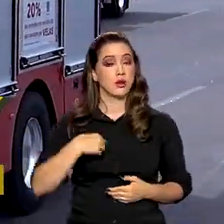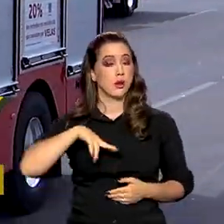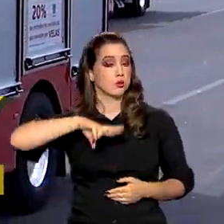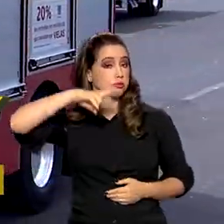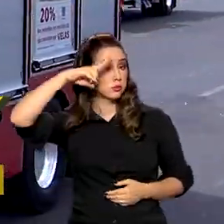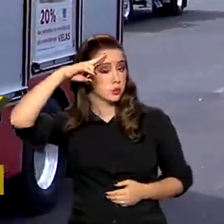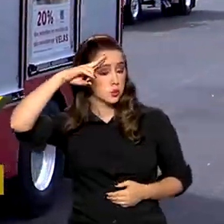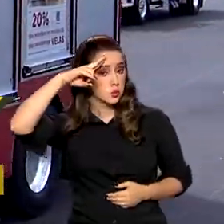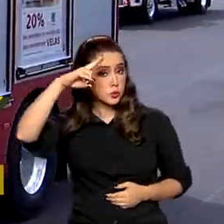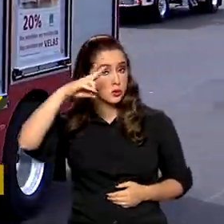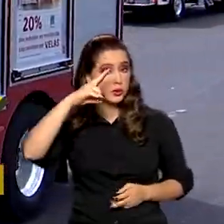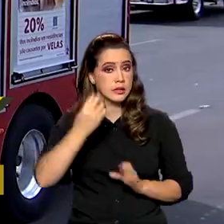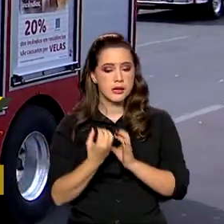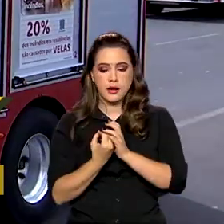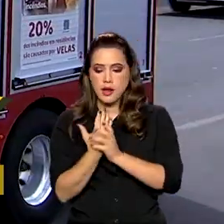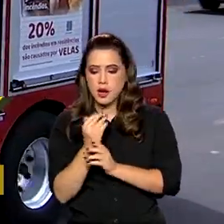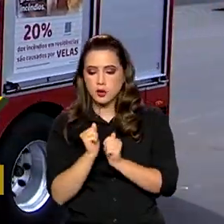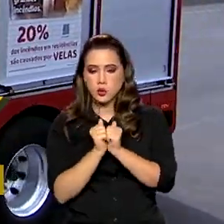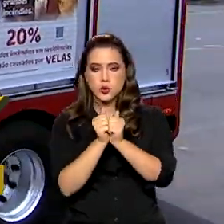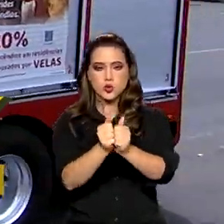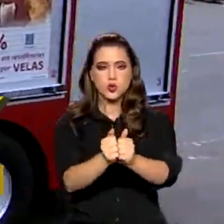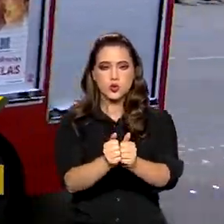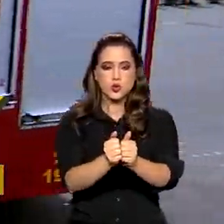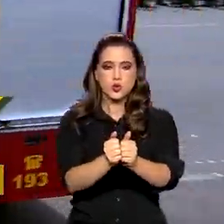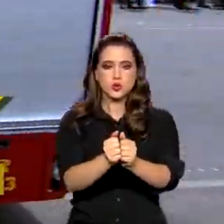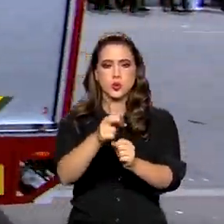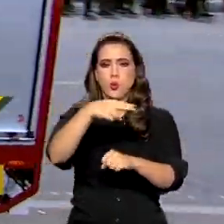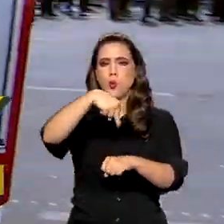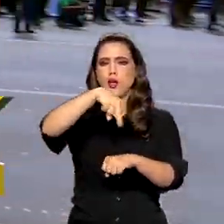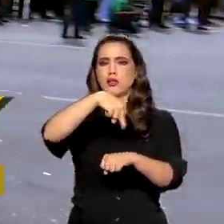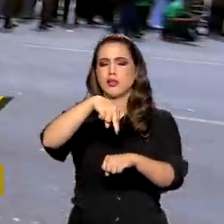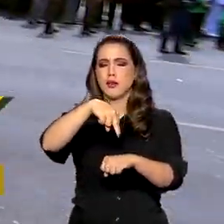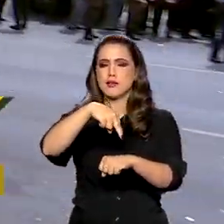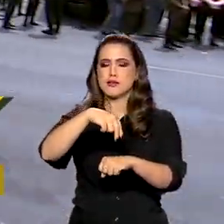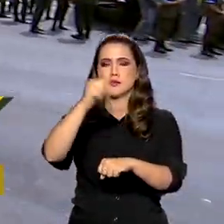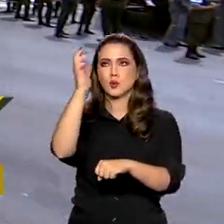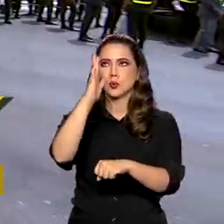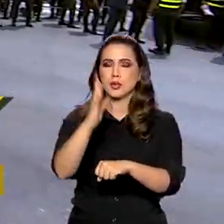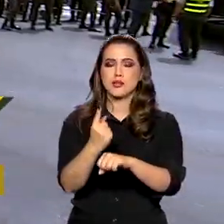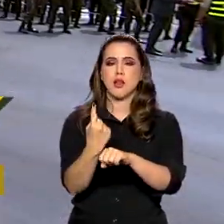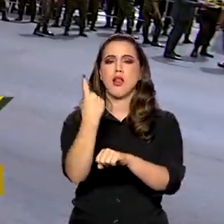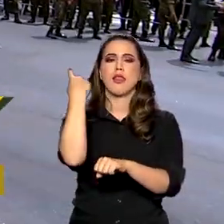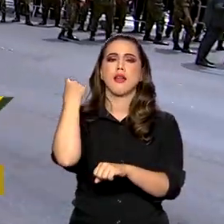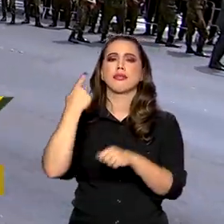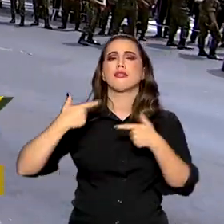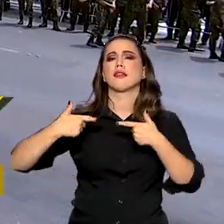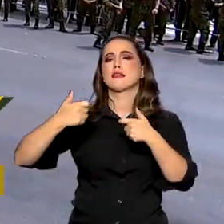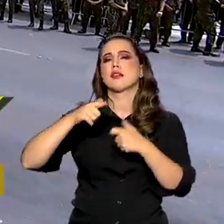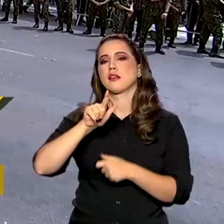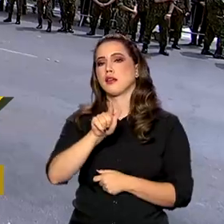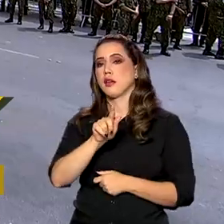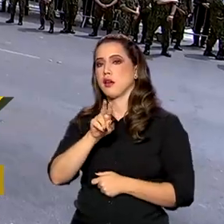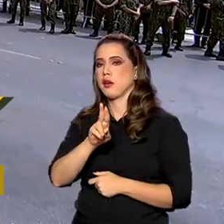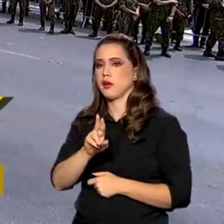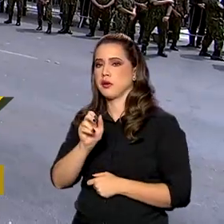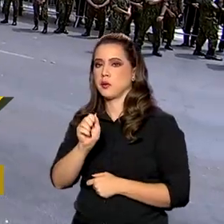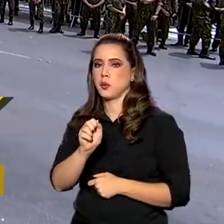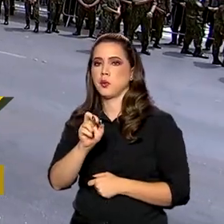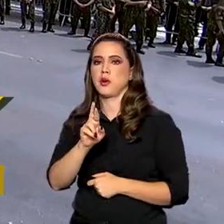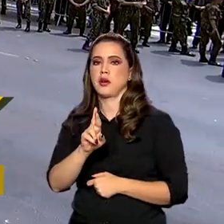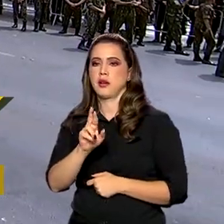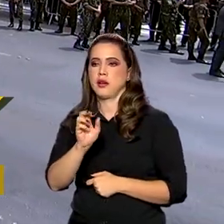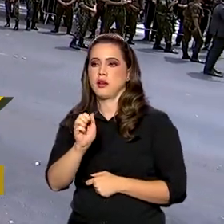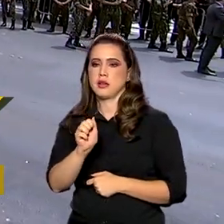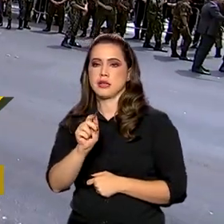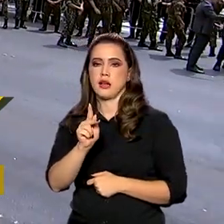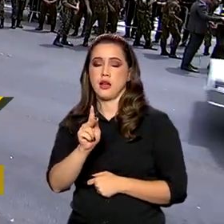Brasileiro ele nasce junto com a nação brasileira, em Guararapes, né? Porque é a primeira vez que se tem o